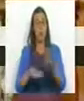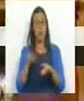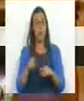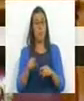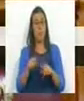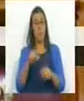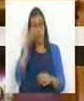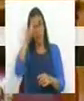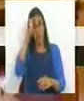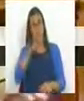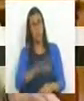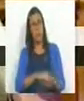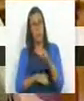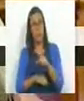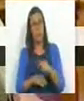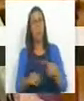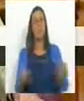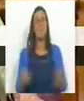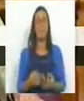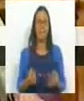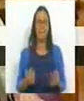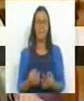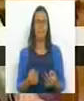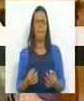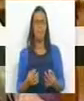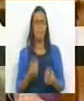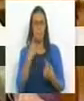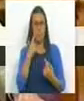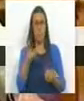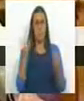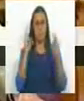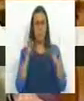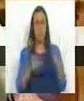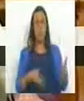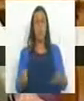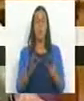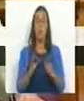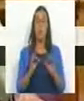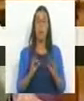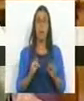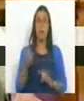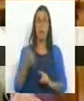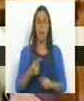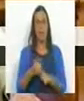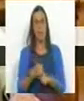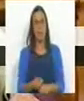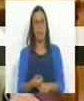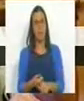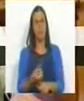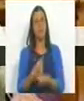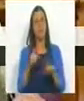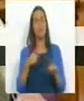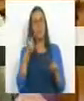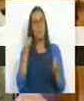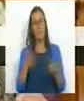destes estágios profissionais são obviamente um espelho de um caminho bom que deve ser seguido. Porque,